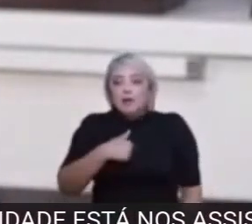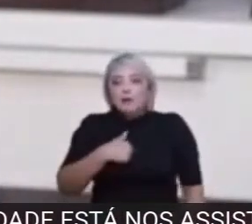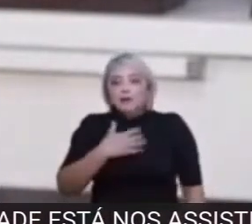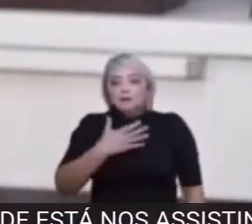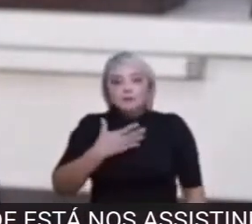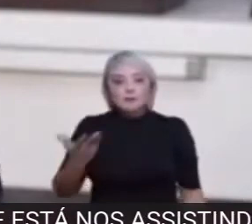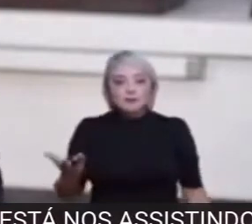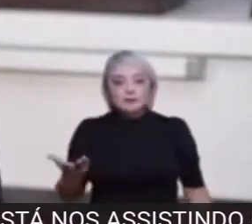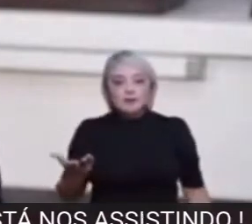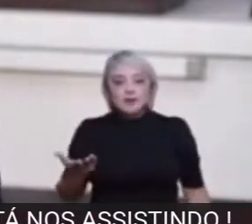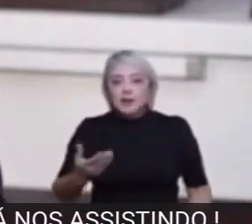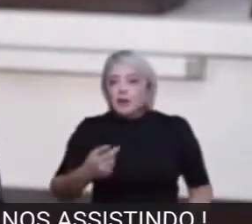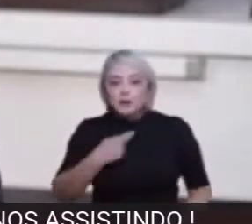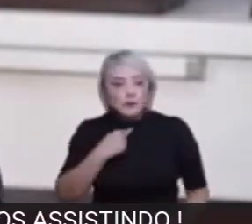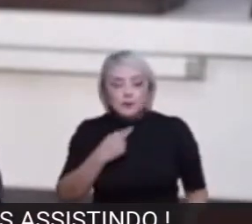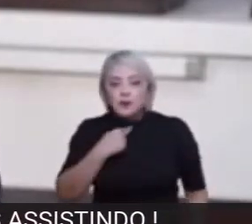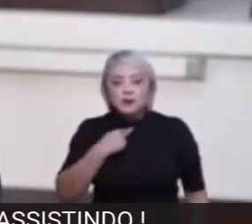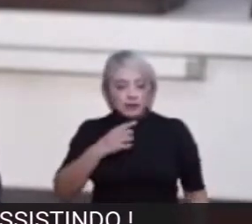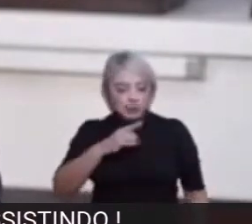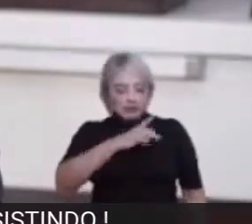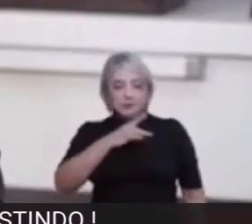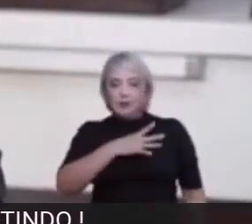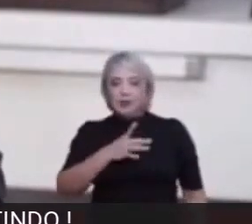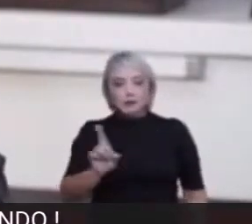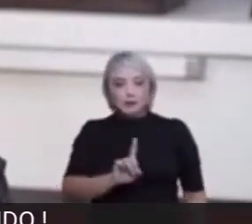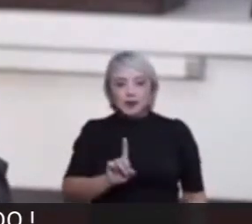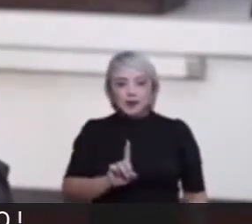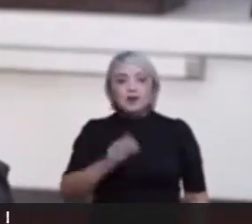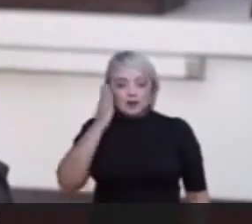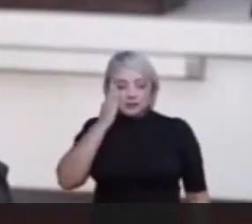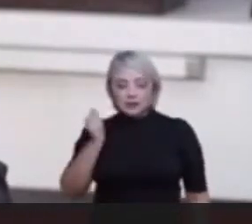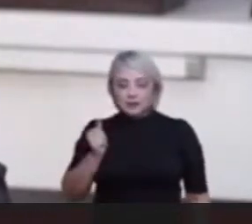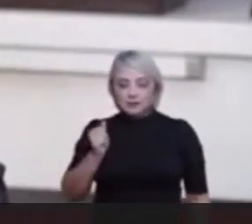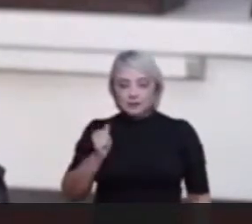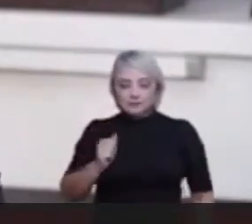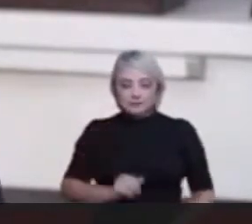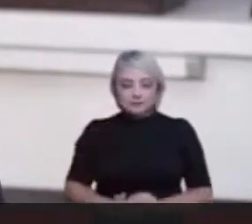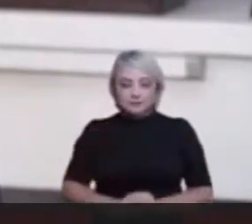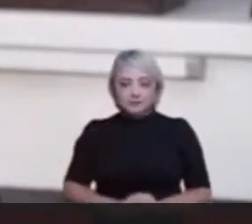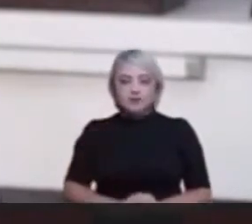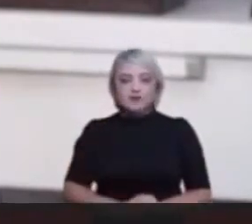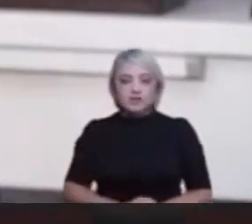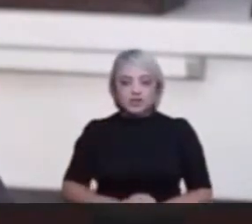Não poderia ter medo do seguinte. E sabe o seguinte?